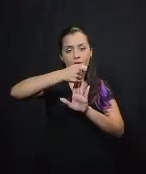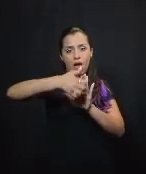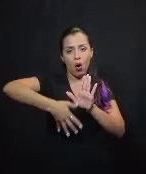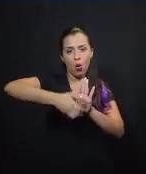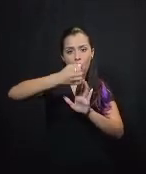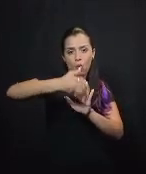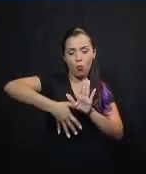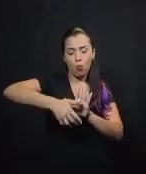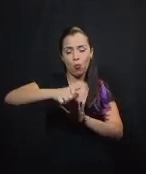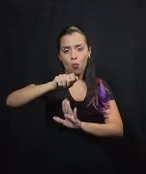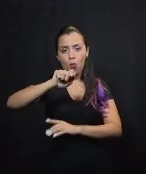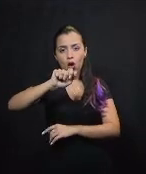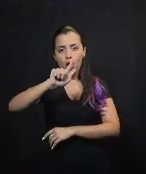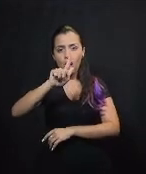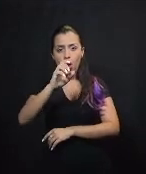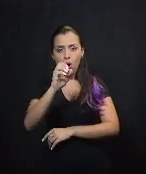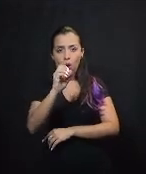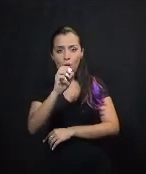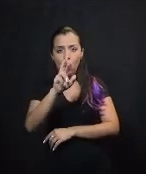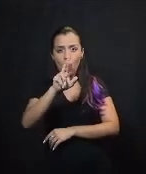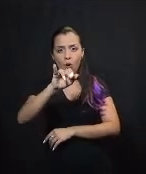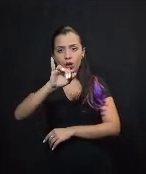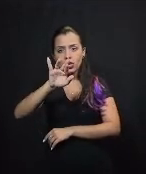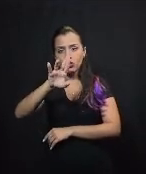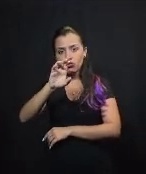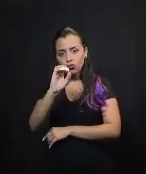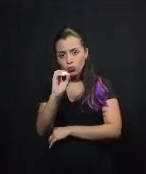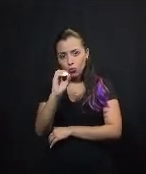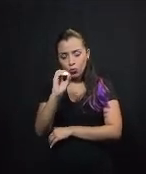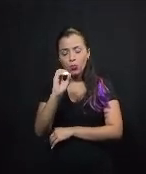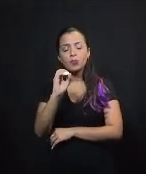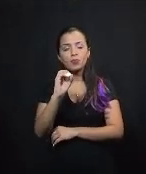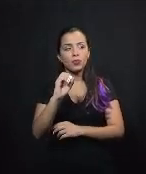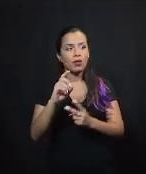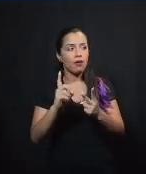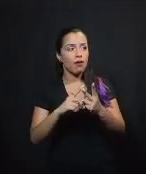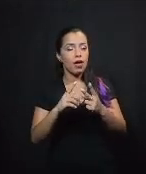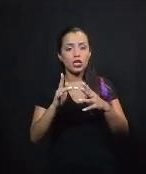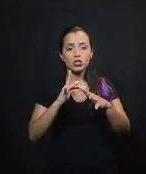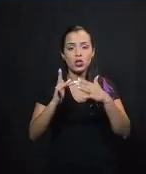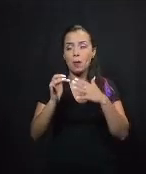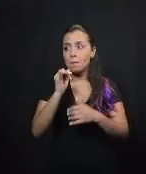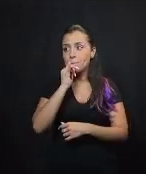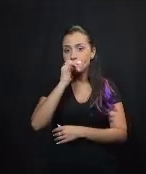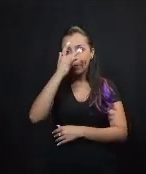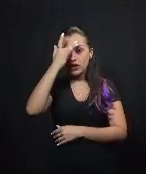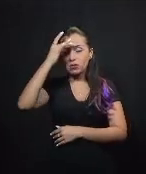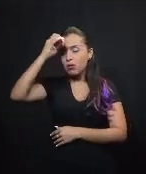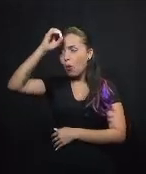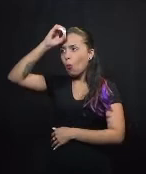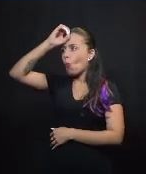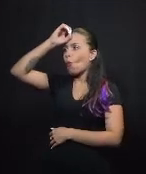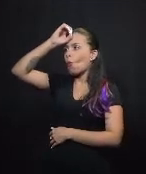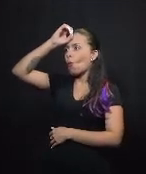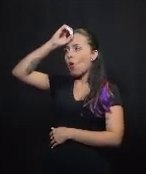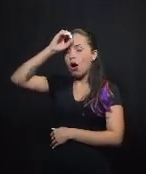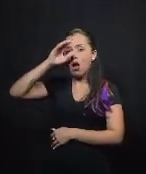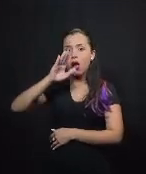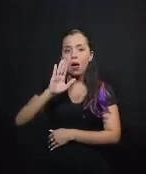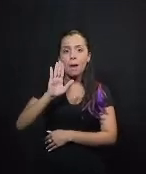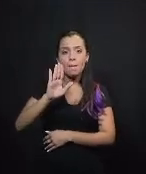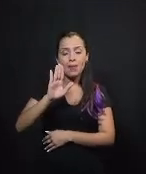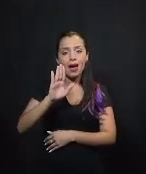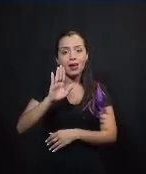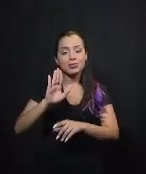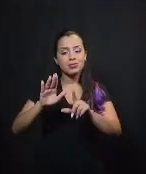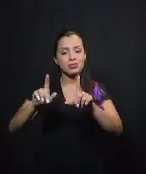discutir, porque ignorante não fala de coisas que não entende, ele apenas anota, percebe, analisa, mas